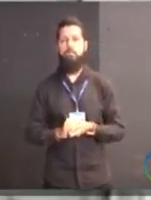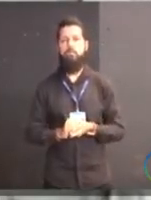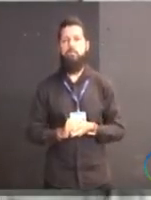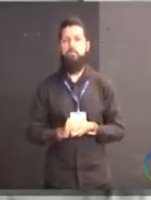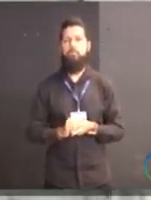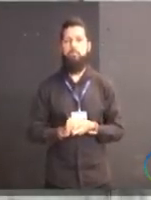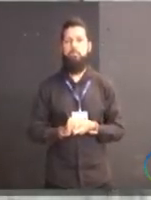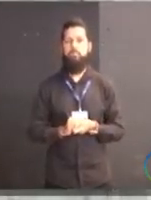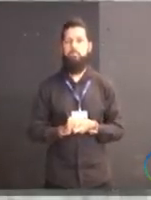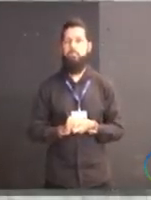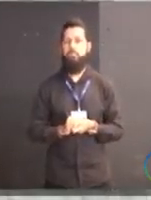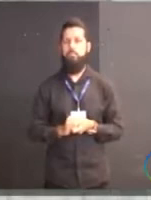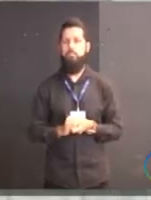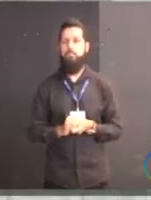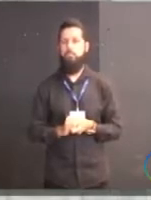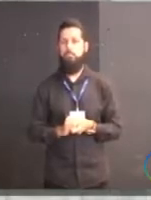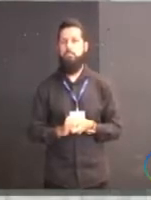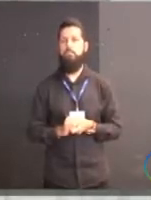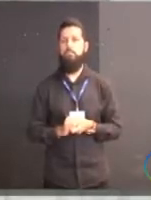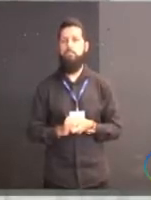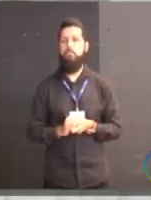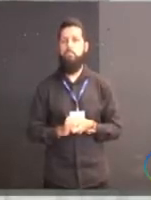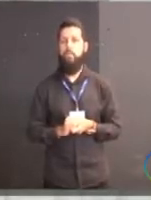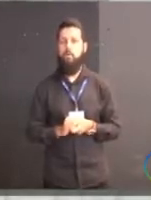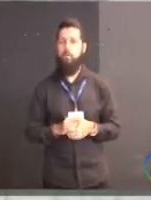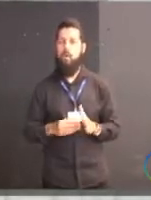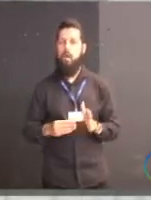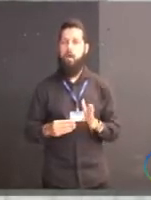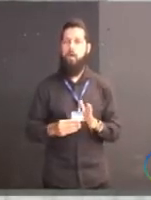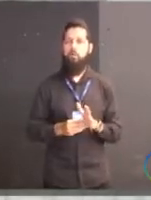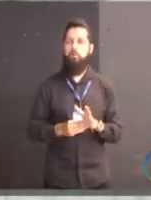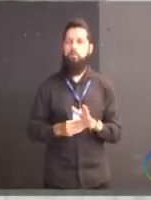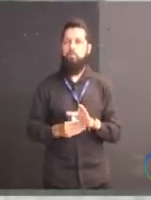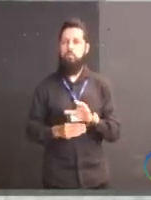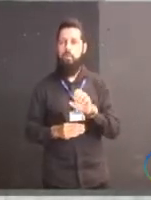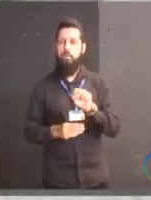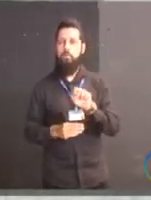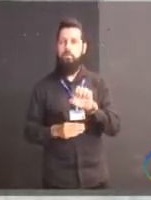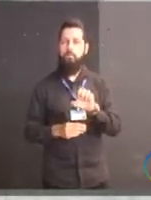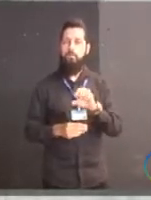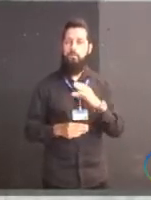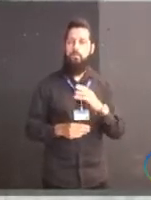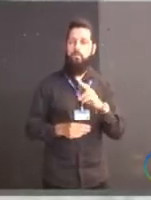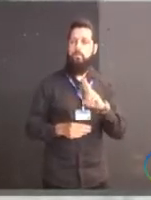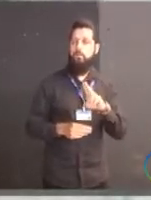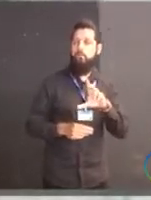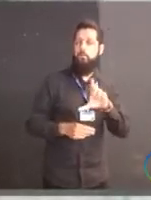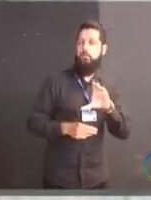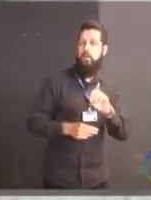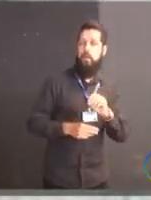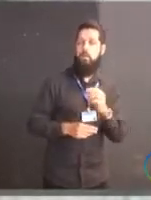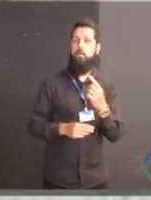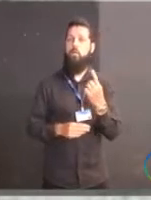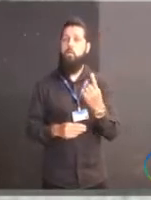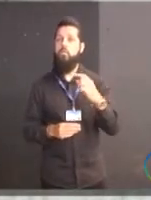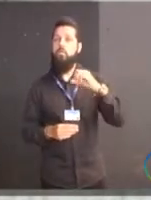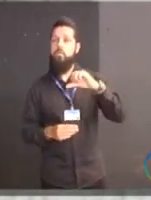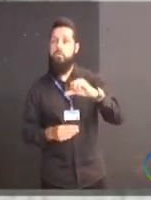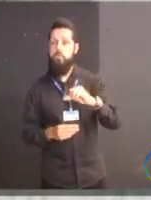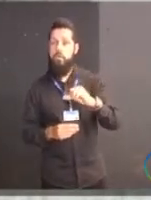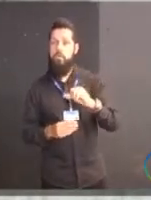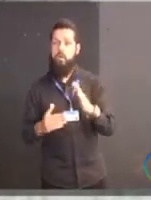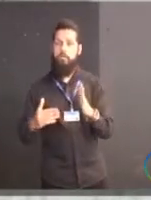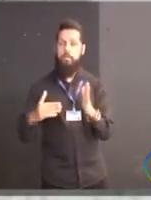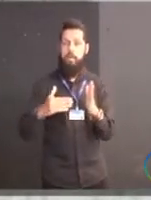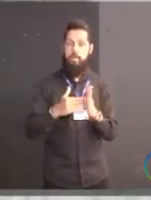do último quartel do século XIX para cá, mais ou menos de 15 a